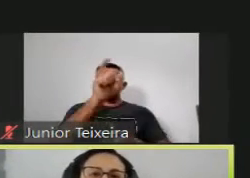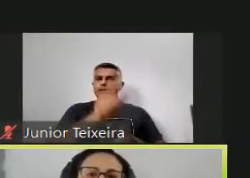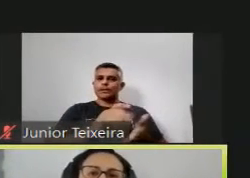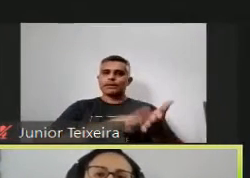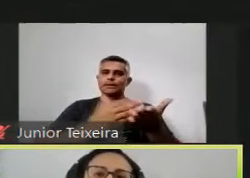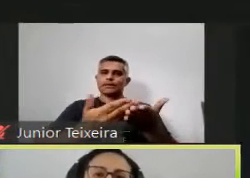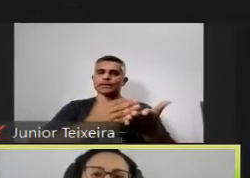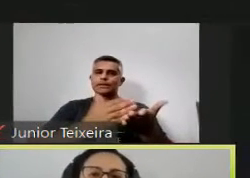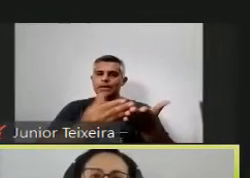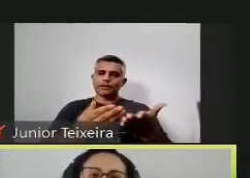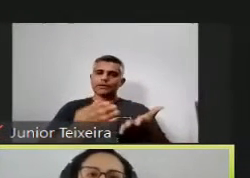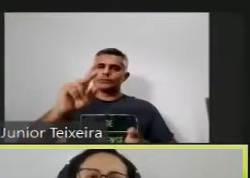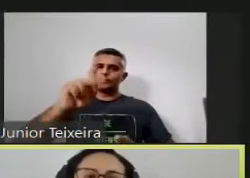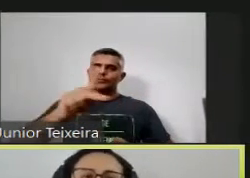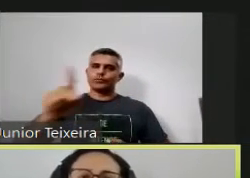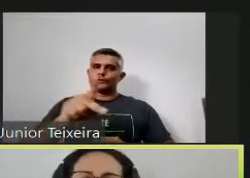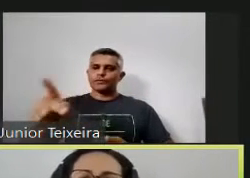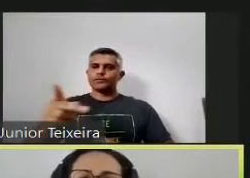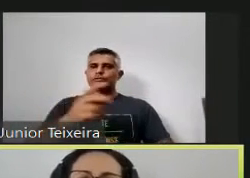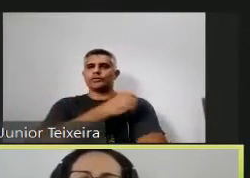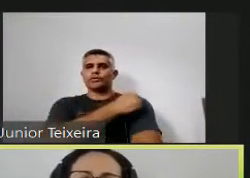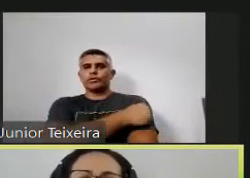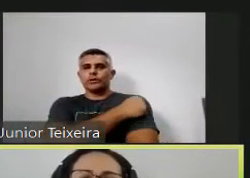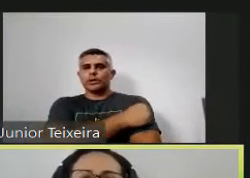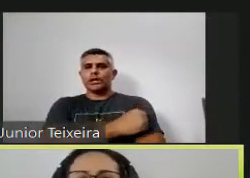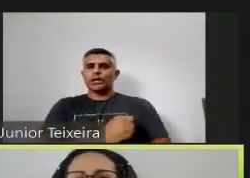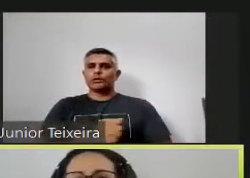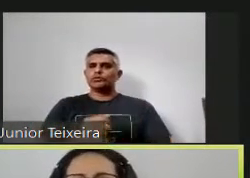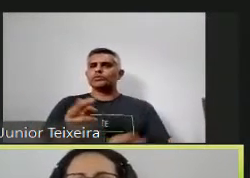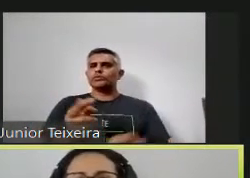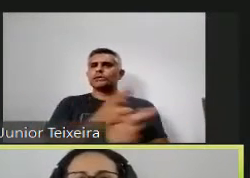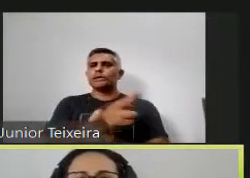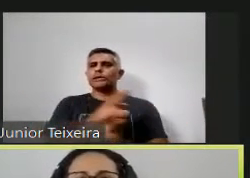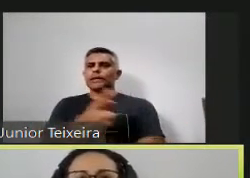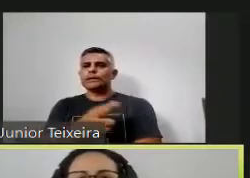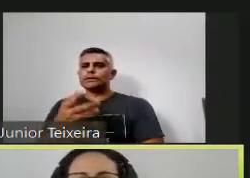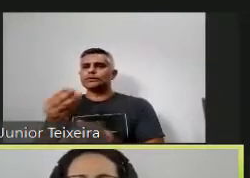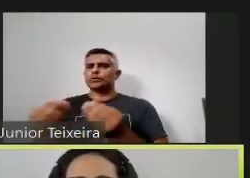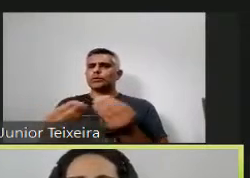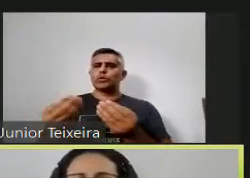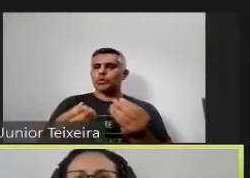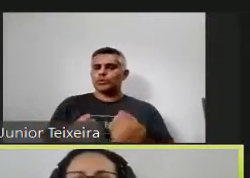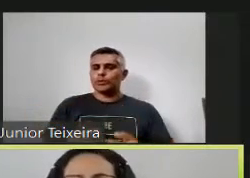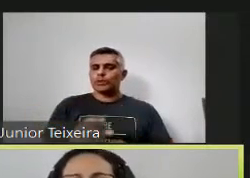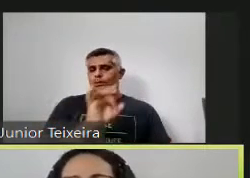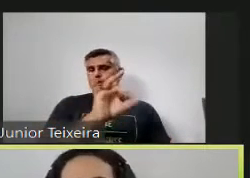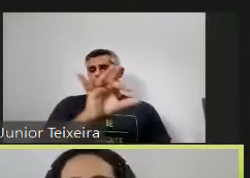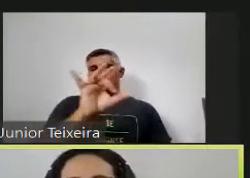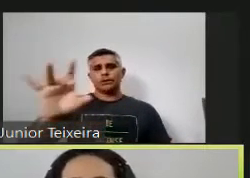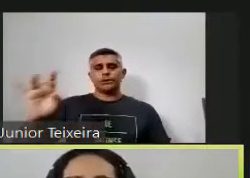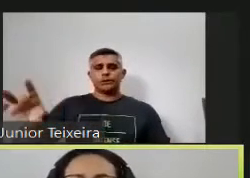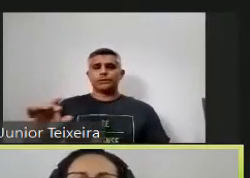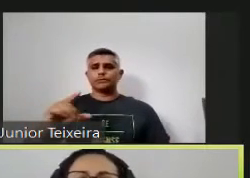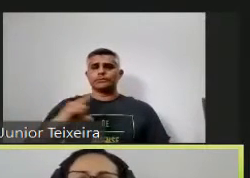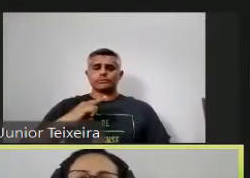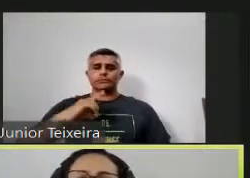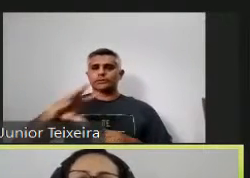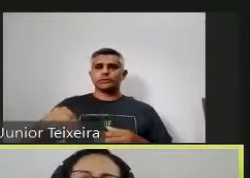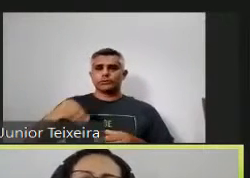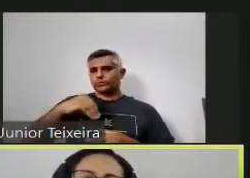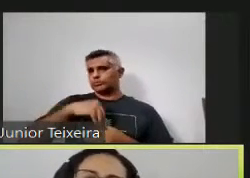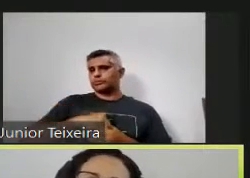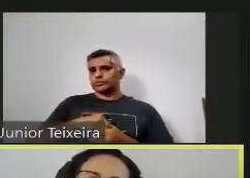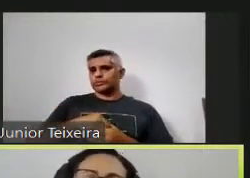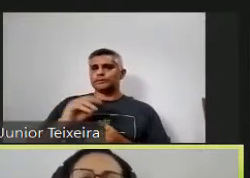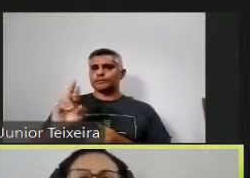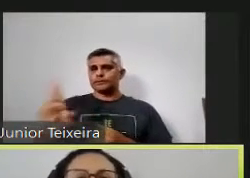relações, elas acontecem a partir de uma particularidade de cada sujeito e do ambiente situacional que ela ocorre. Então, a história